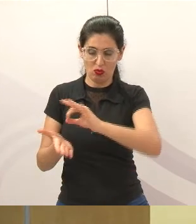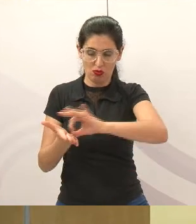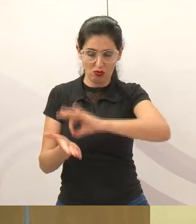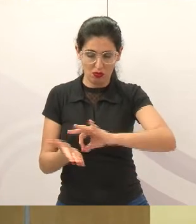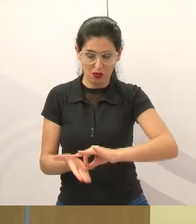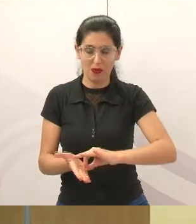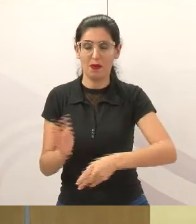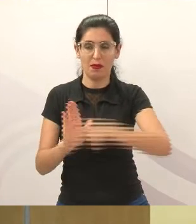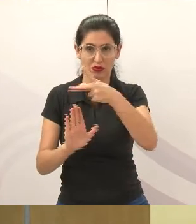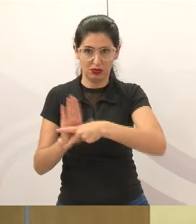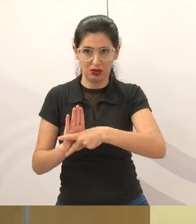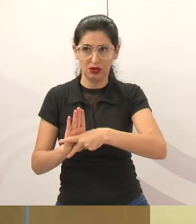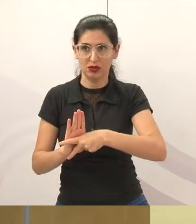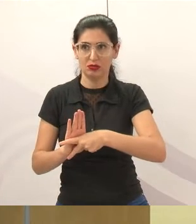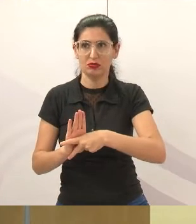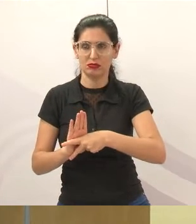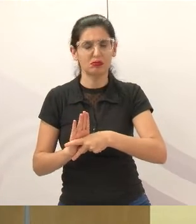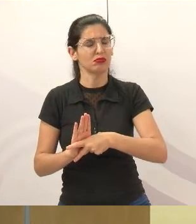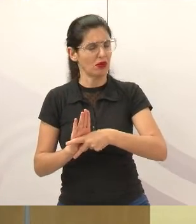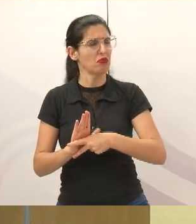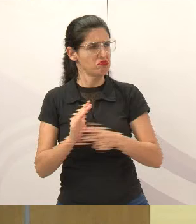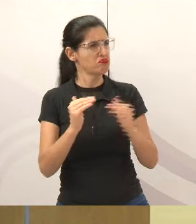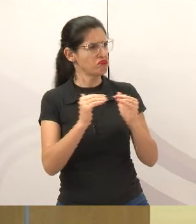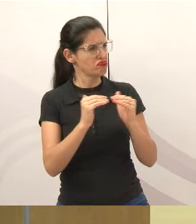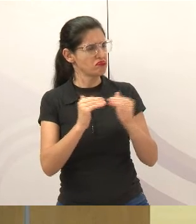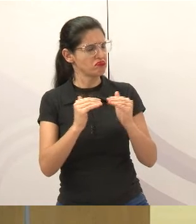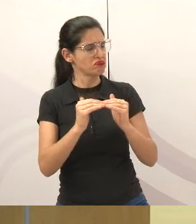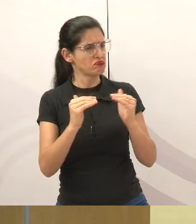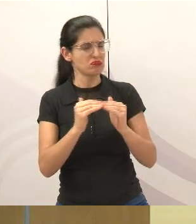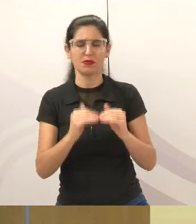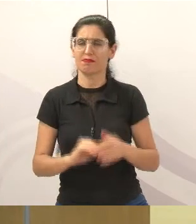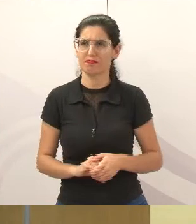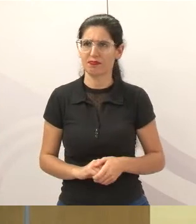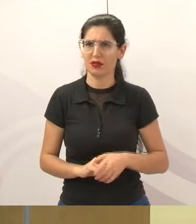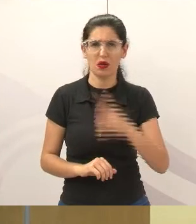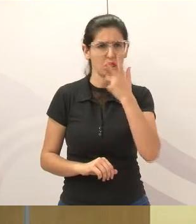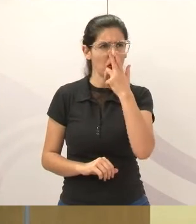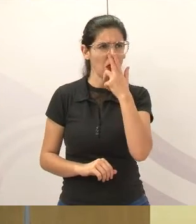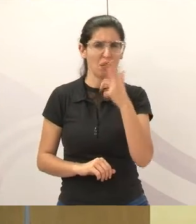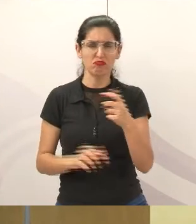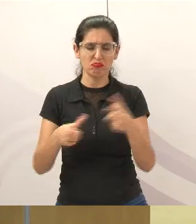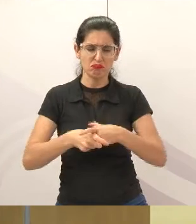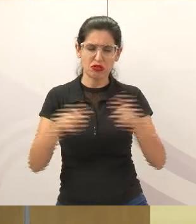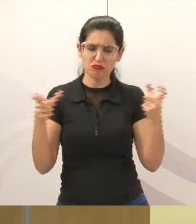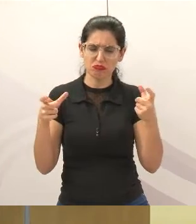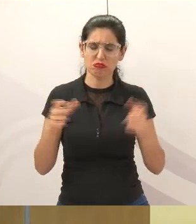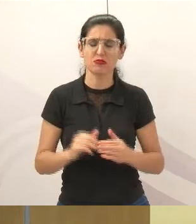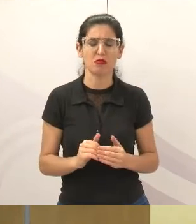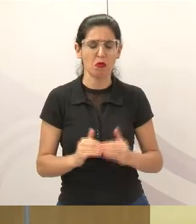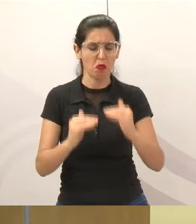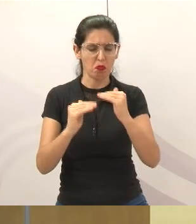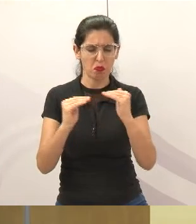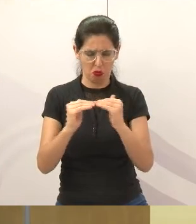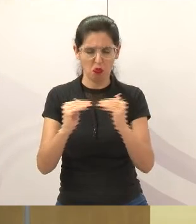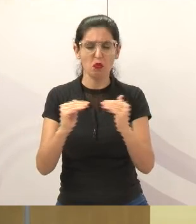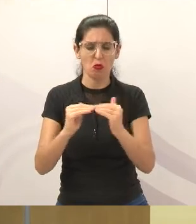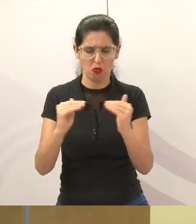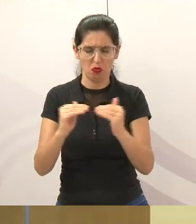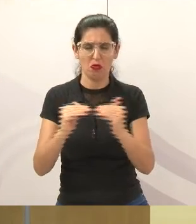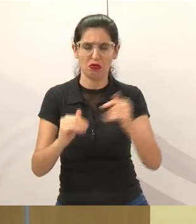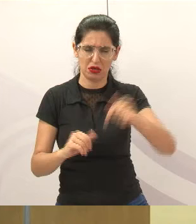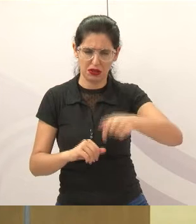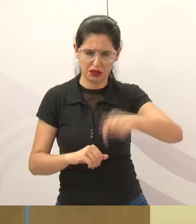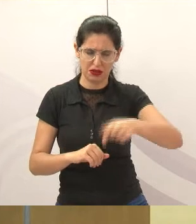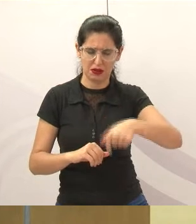obviamente, muitas razões aqui. Eu tenho quase certeza que nenhum dos vereadores aqui discorda da importância que é, né,